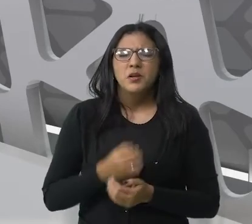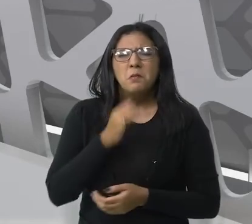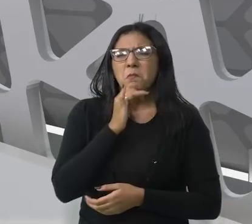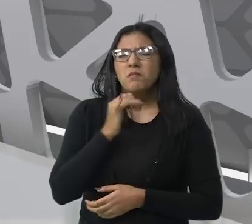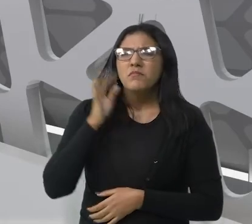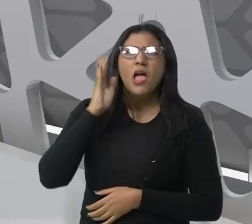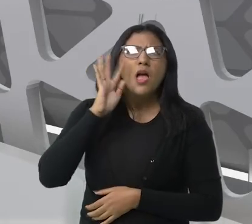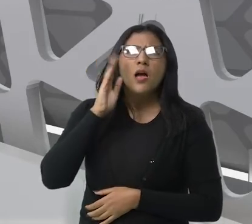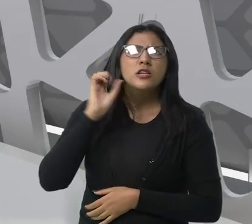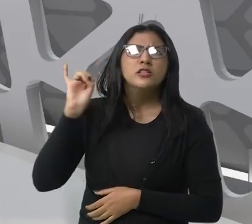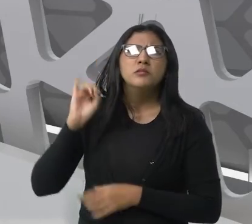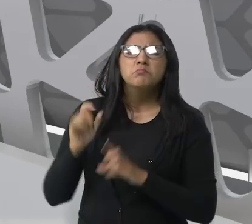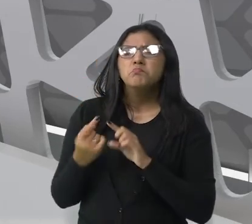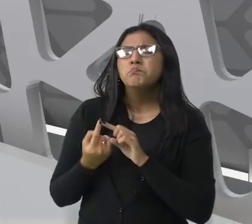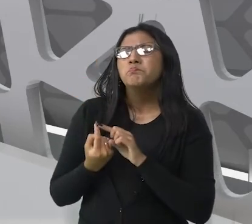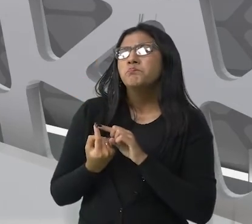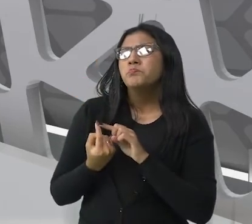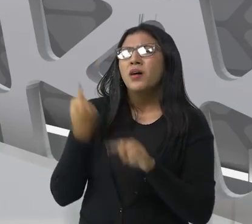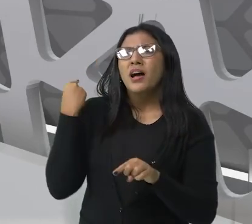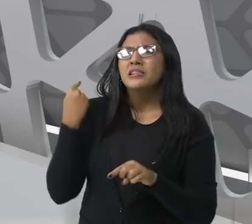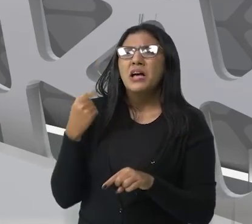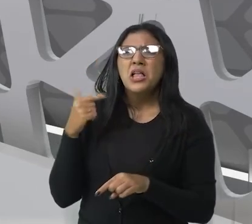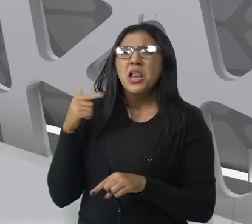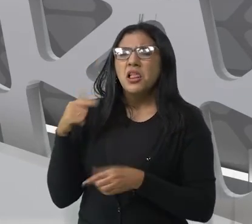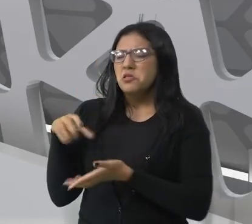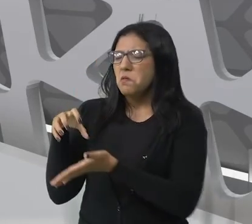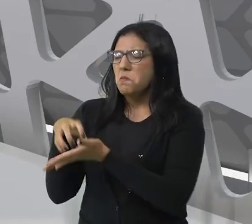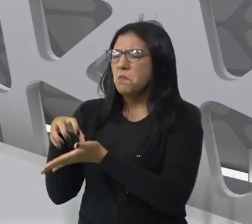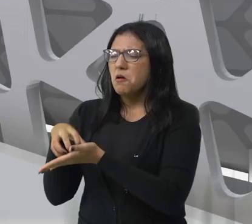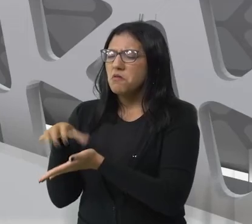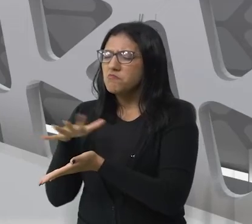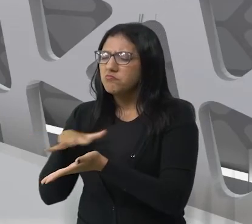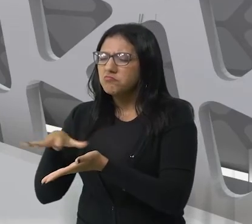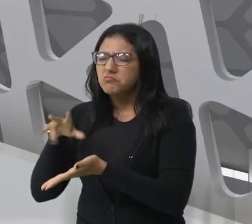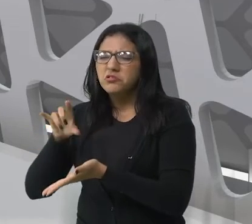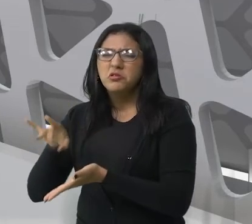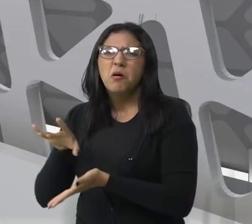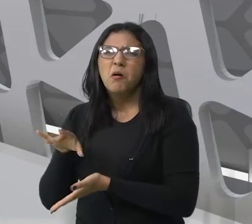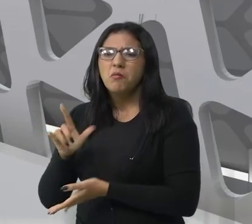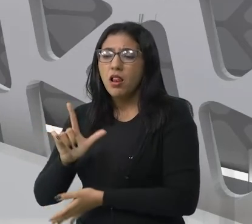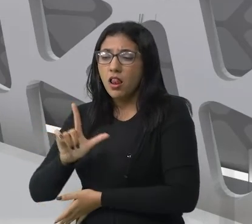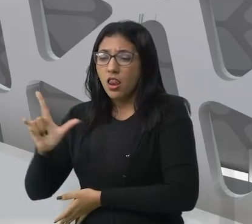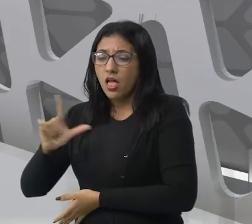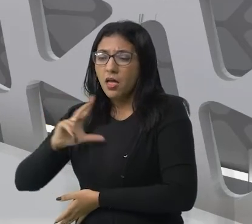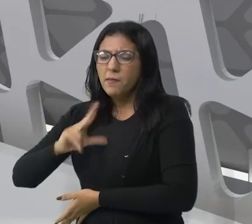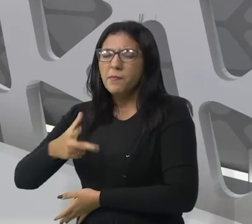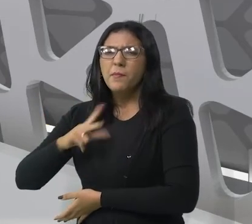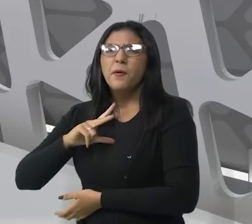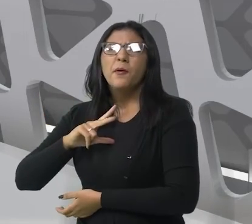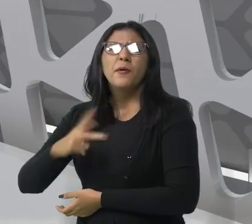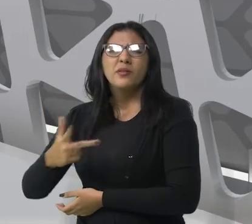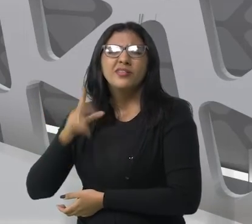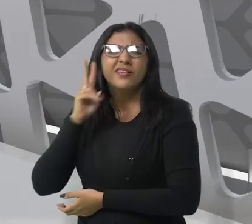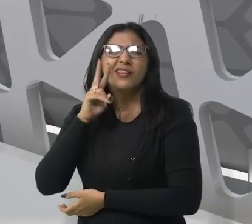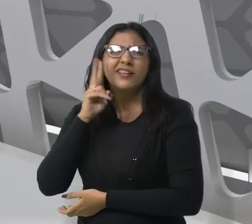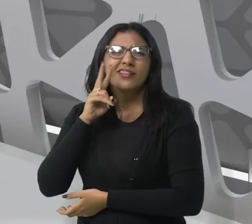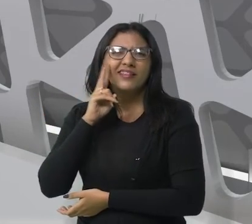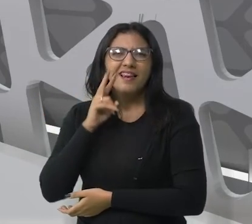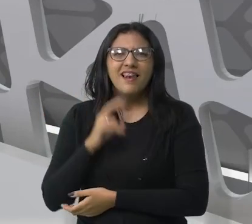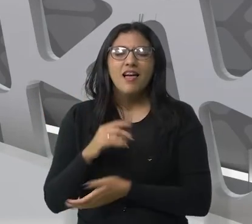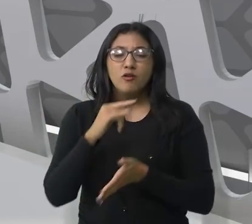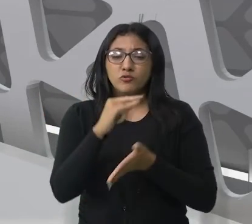bandeirantes não tivessem saído daquela parte que pertencia somente a Portugal, né, a partir ali do Tratado